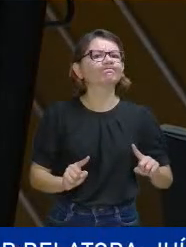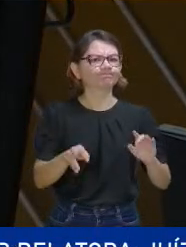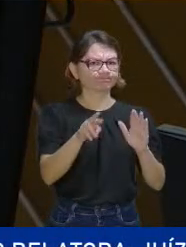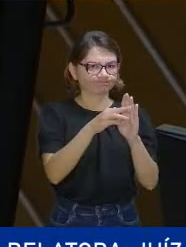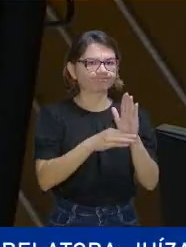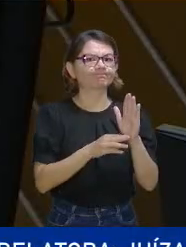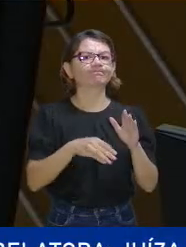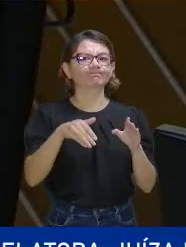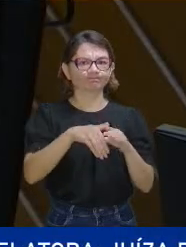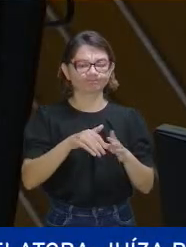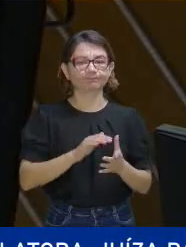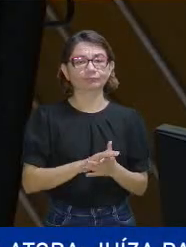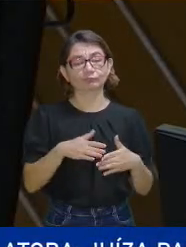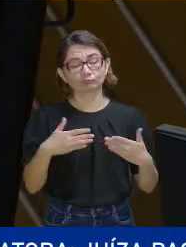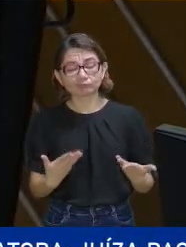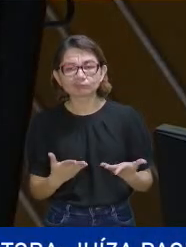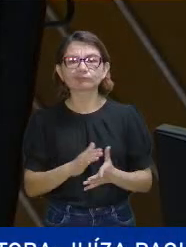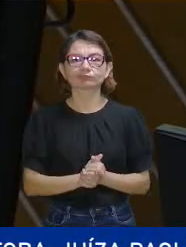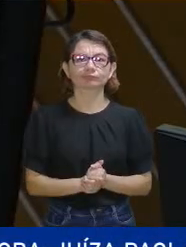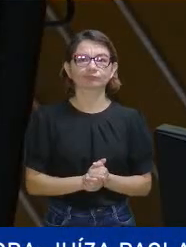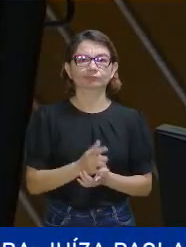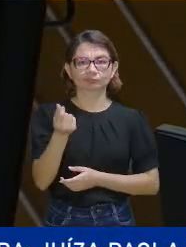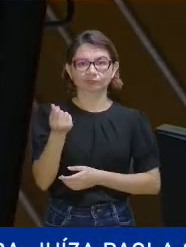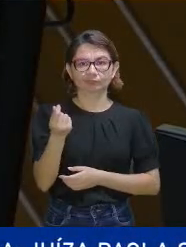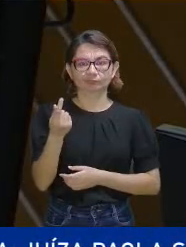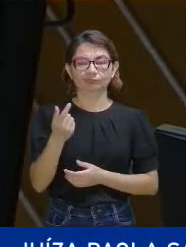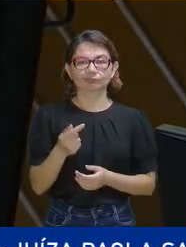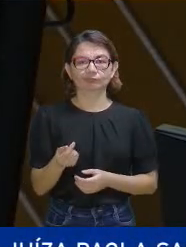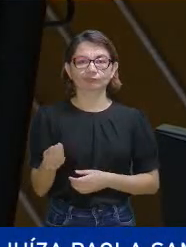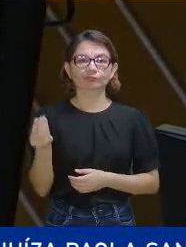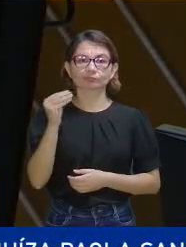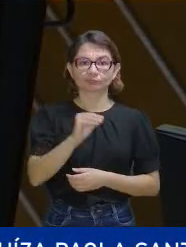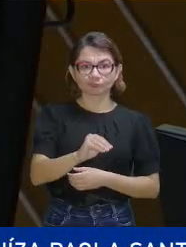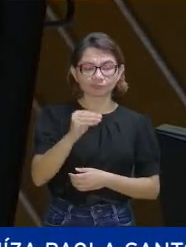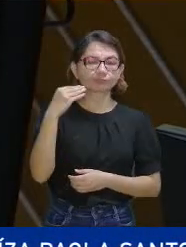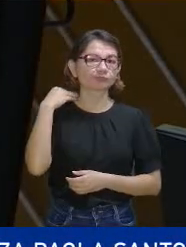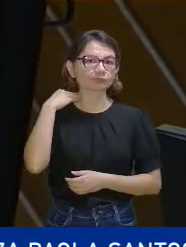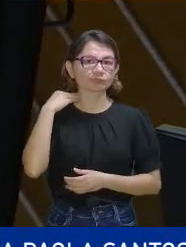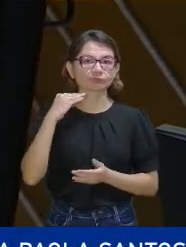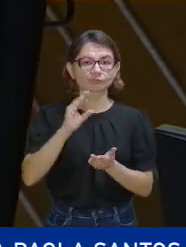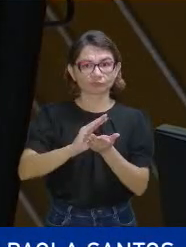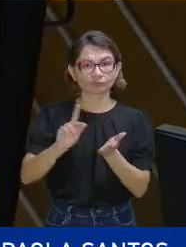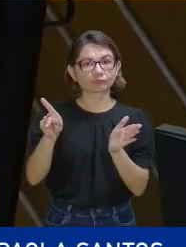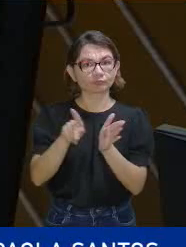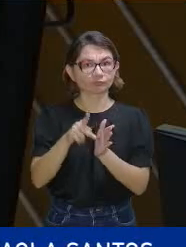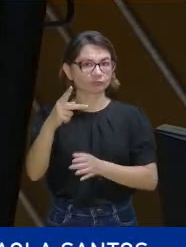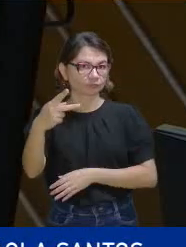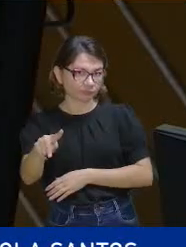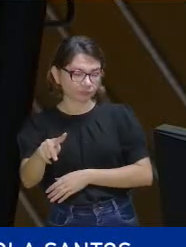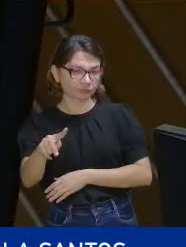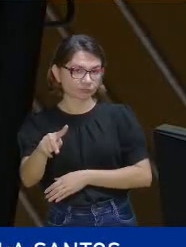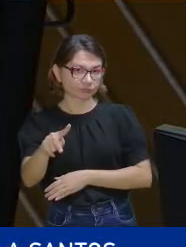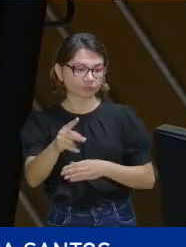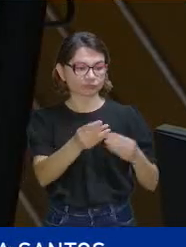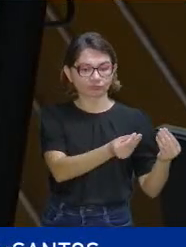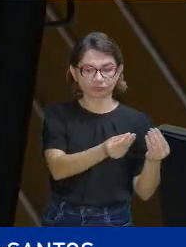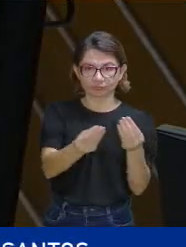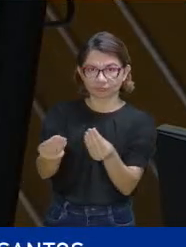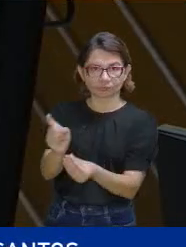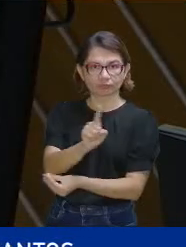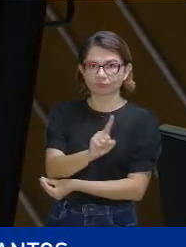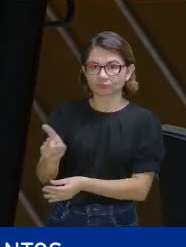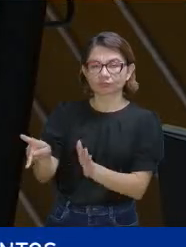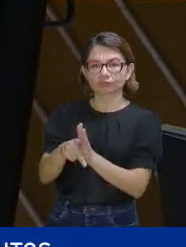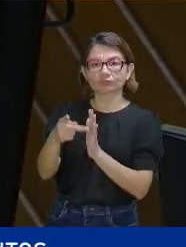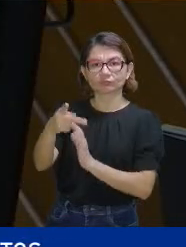eleitorais. Contudo, não considerou que o valor depositado se refere a recursos próprios e não a doações de terceiros, não